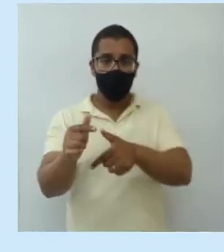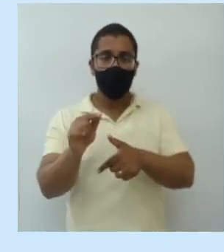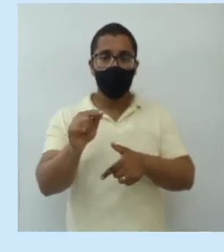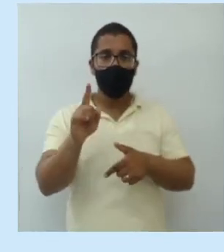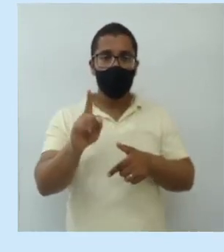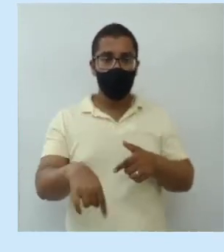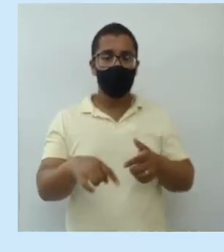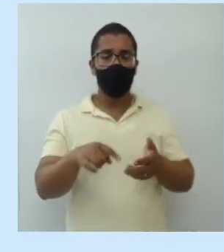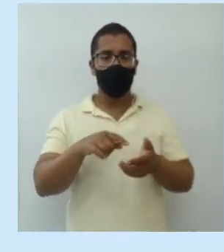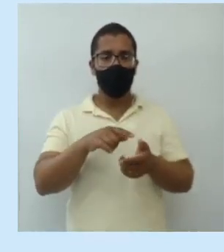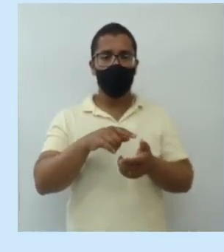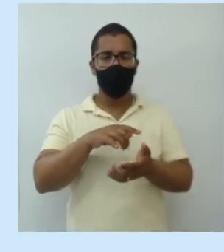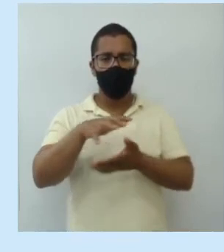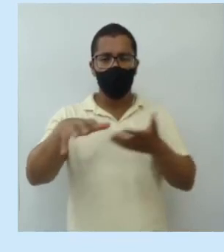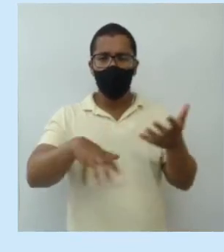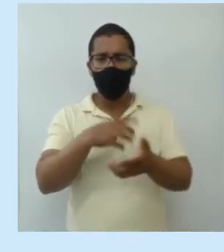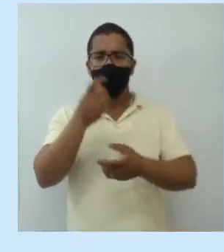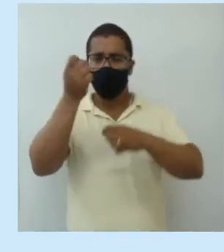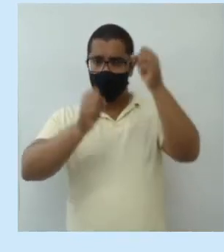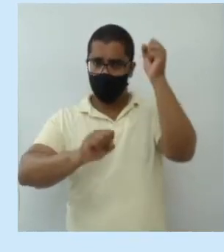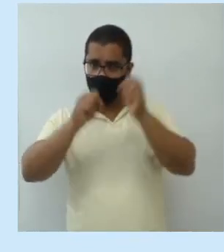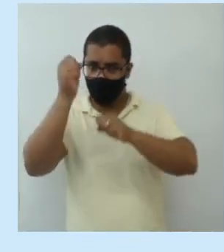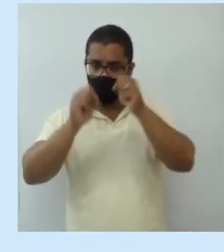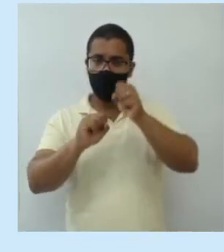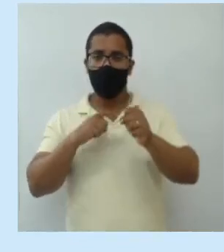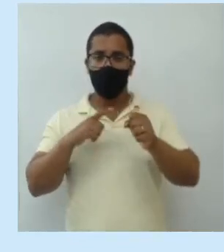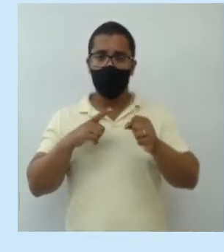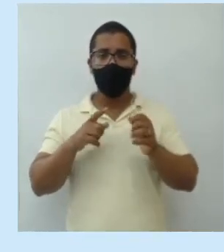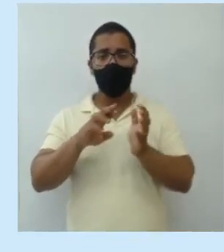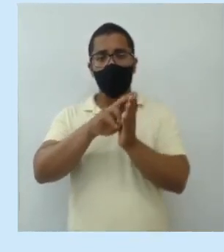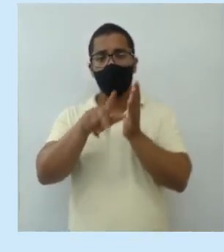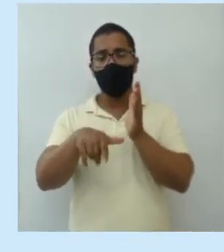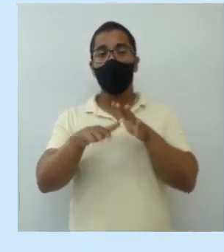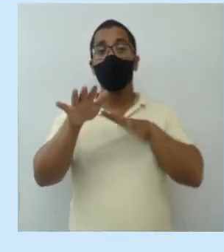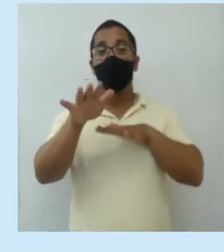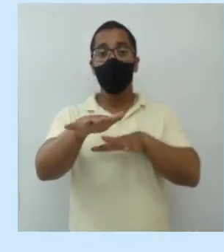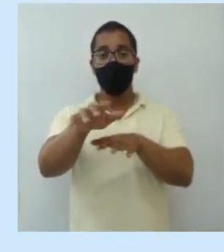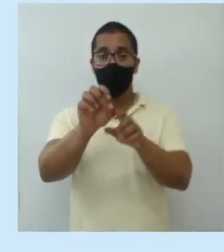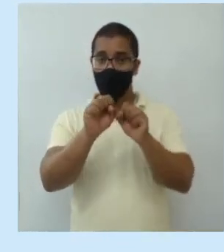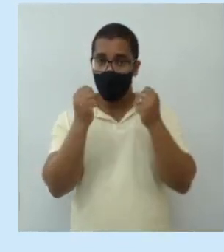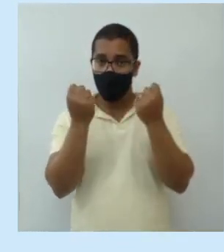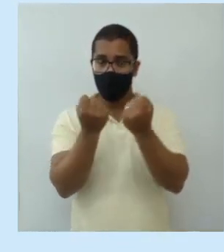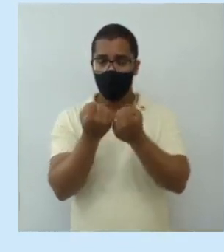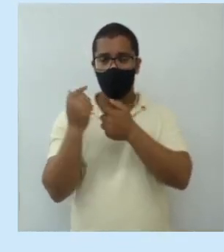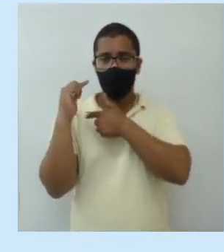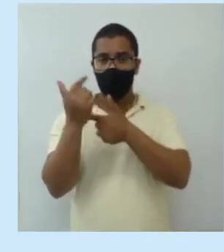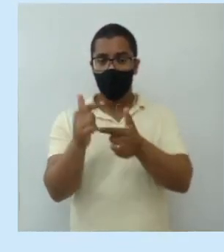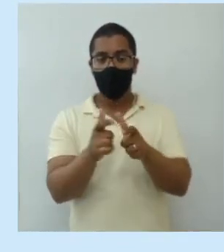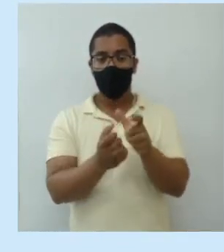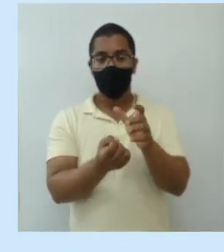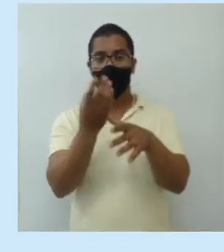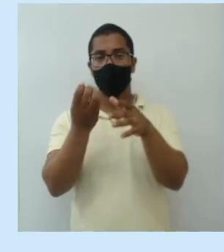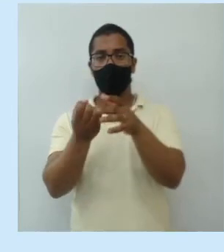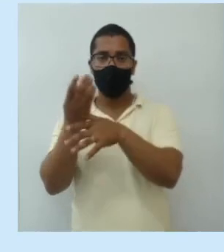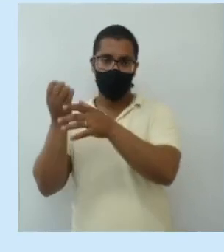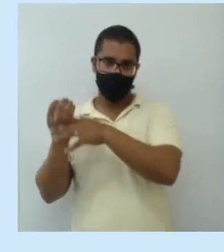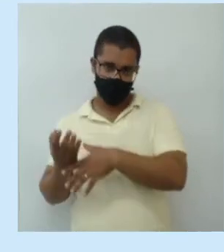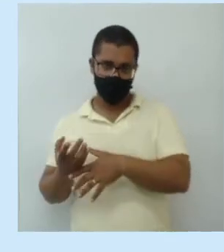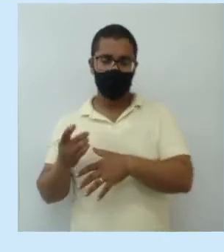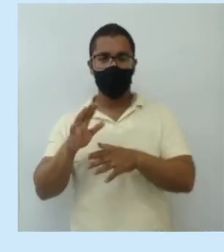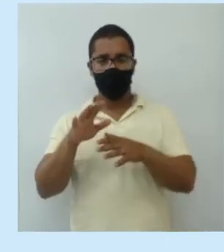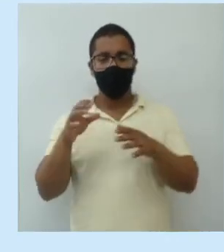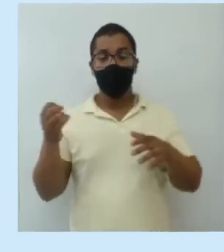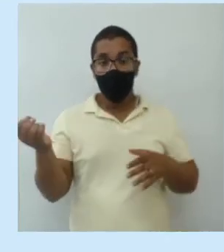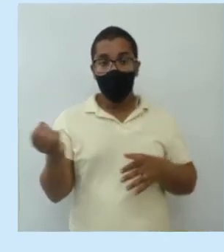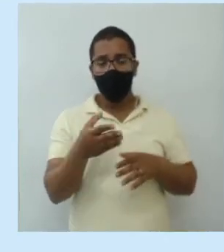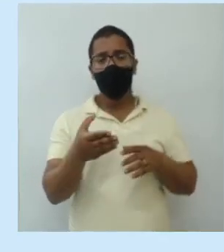Revolução Industrial, certo? Então, ali a gente vai ter o nascimento de vários movimentos sociais tradicionais. No entanto, os novos